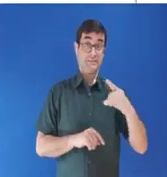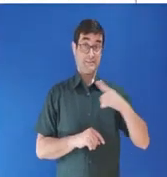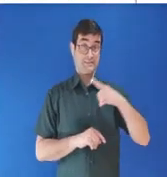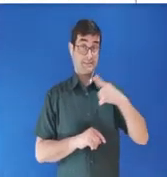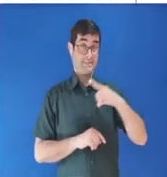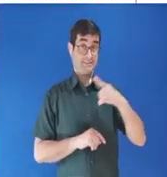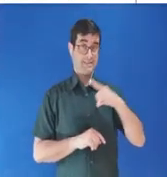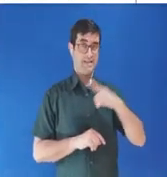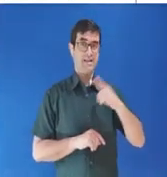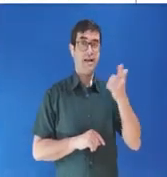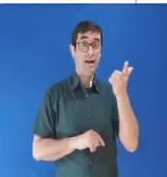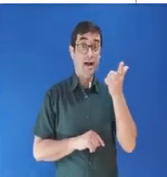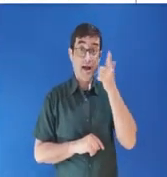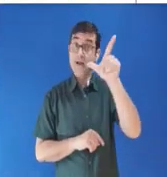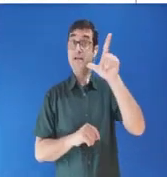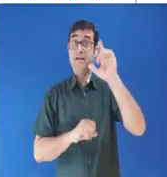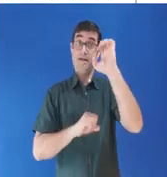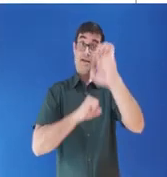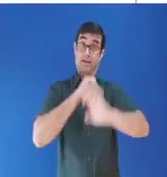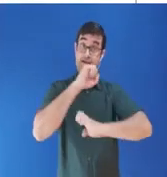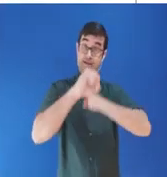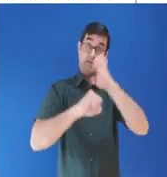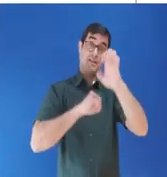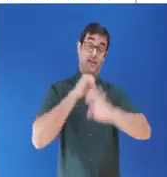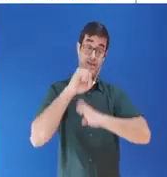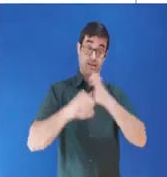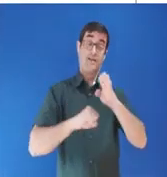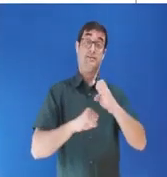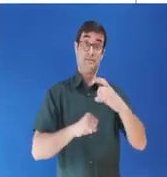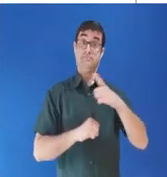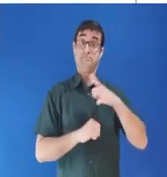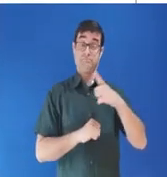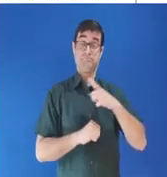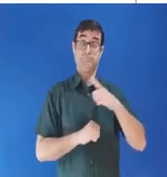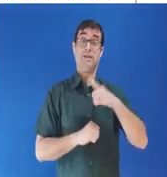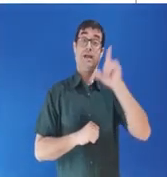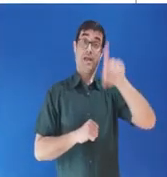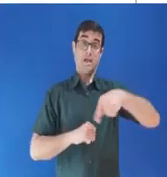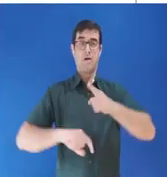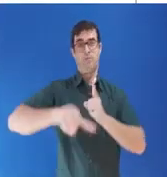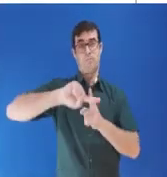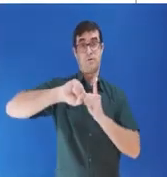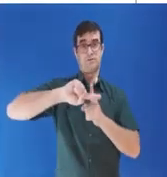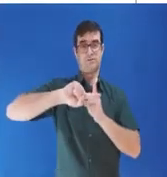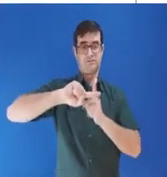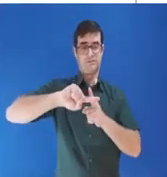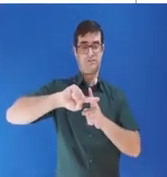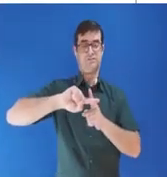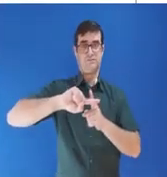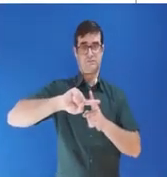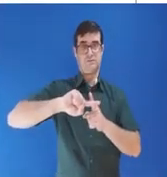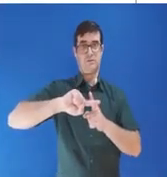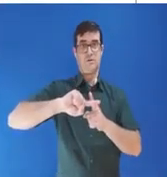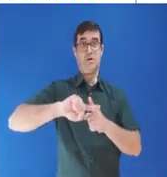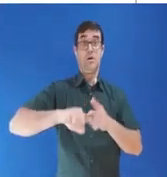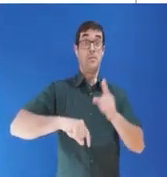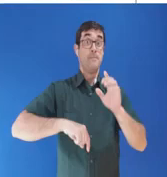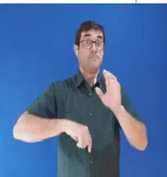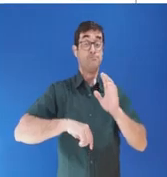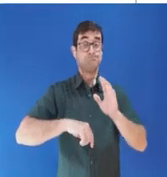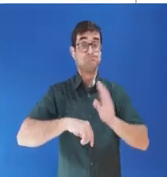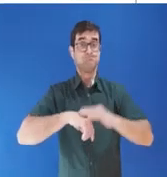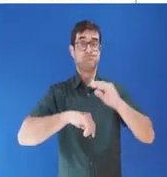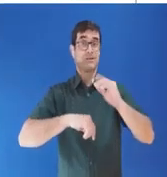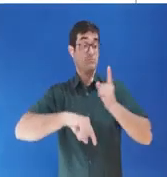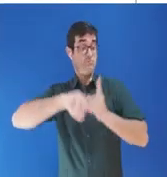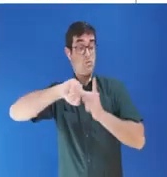uma tendência a ganhar elétrons, ele tem uma grande afinidade eletrônica, esse valor é positivo. E quanto mais positivo, maior